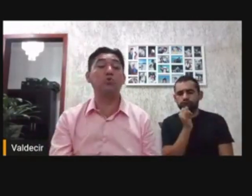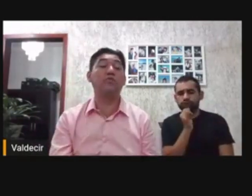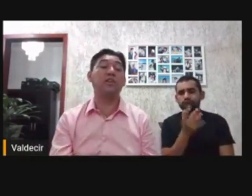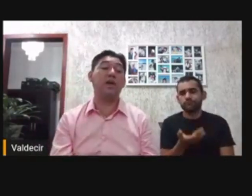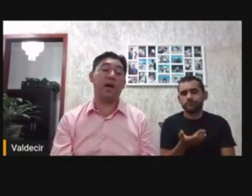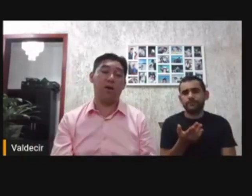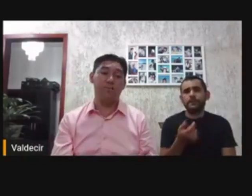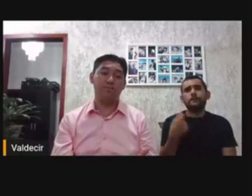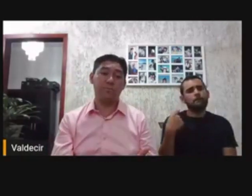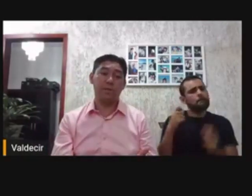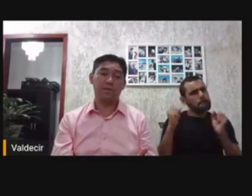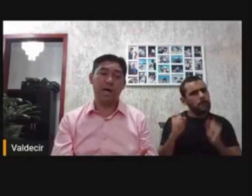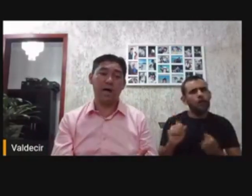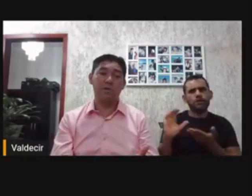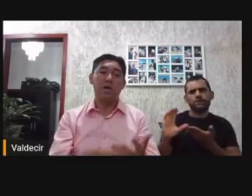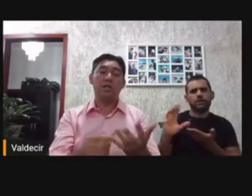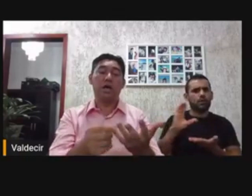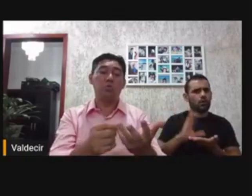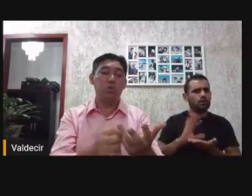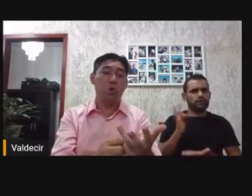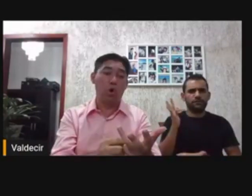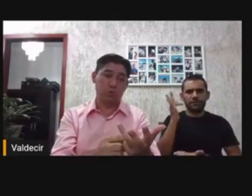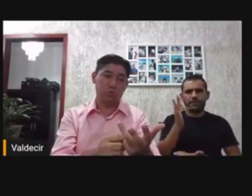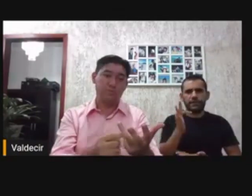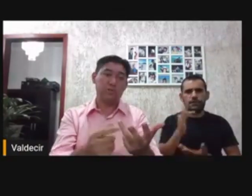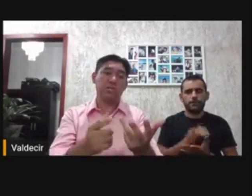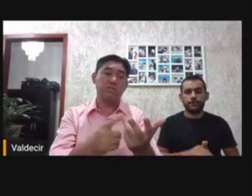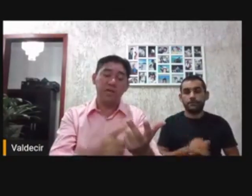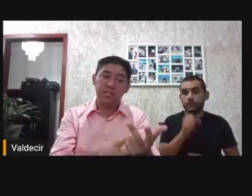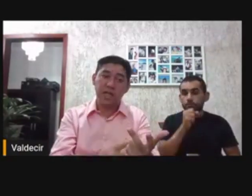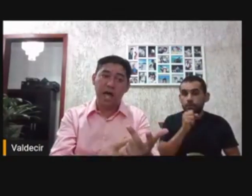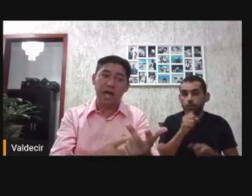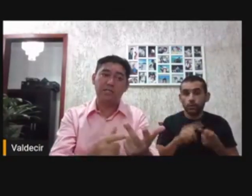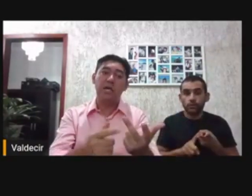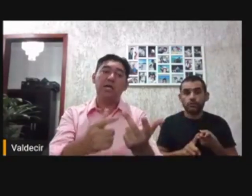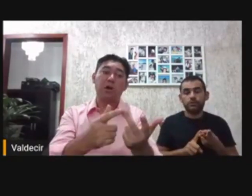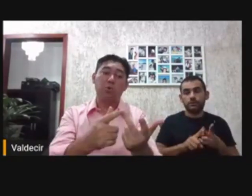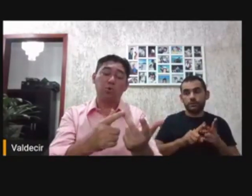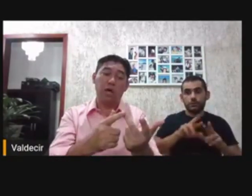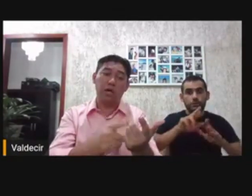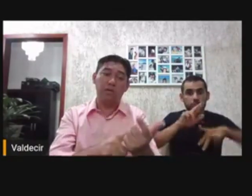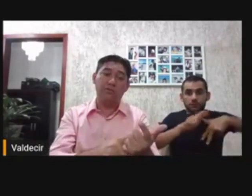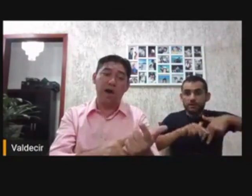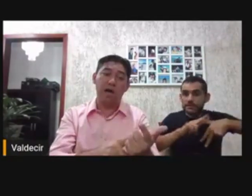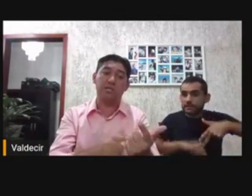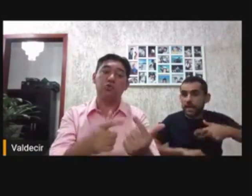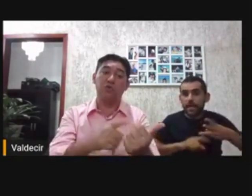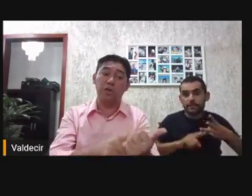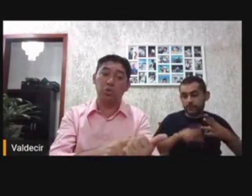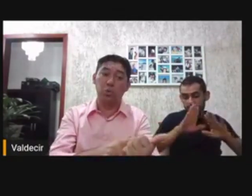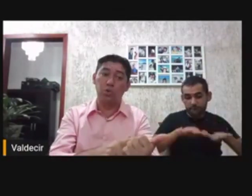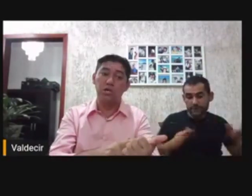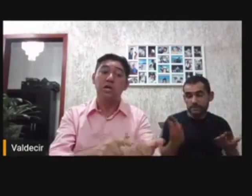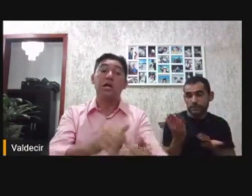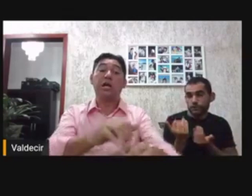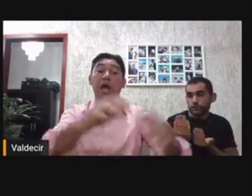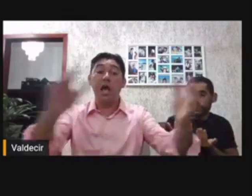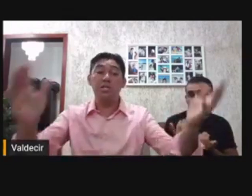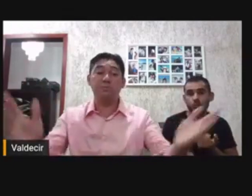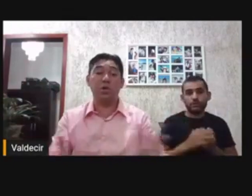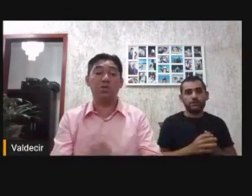vir em recurso federal, sabe? No idoso, nas diversidades, na infância,